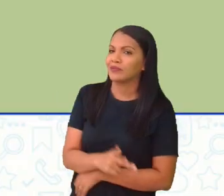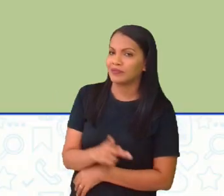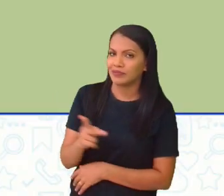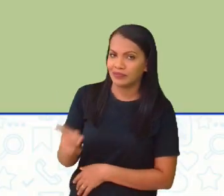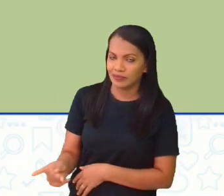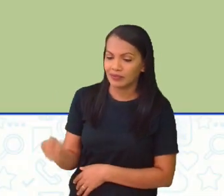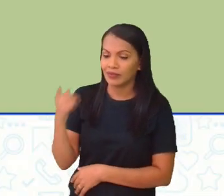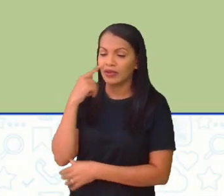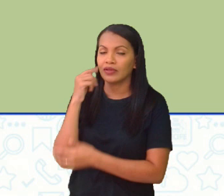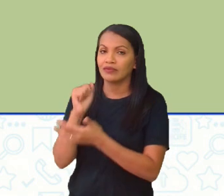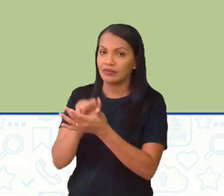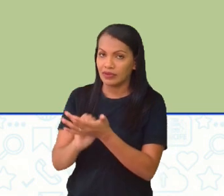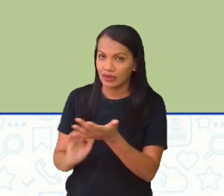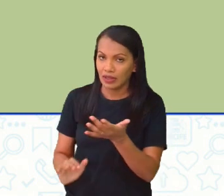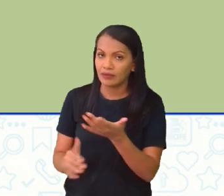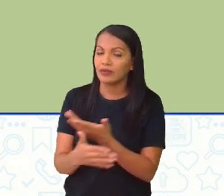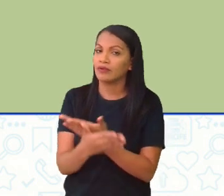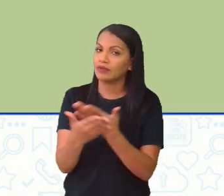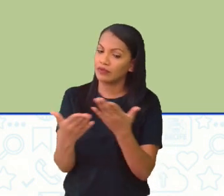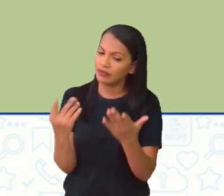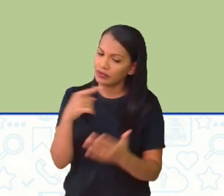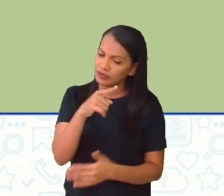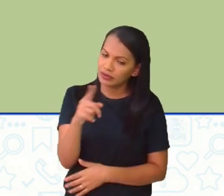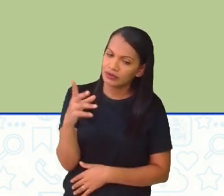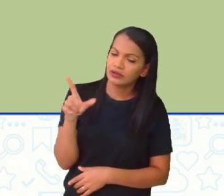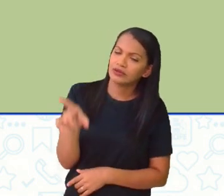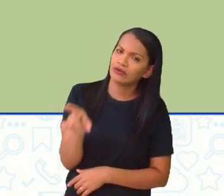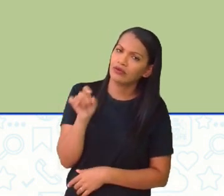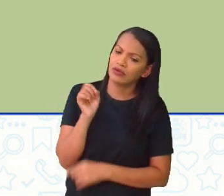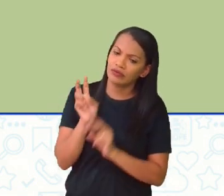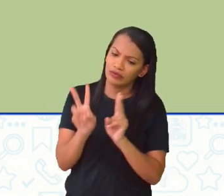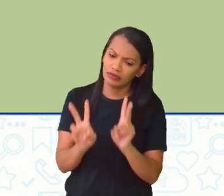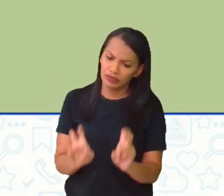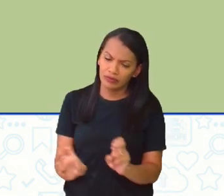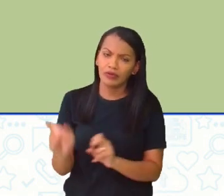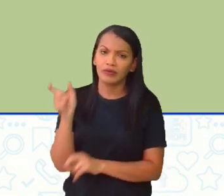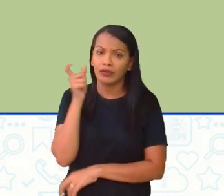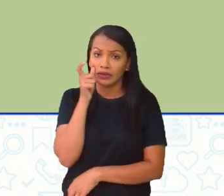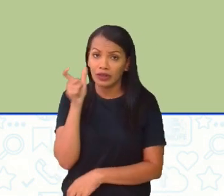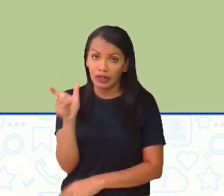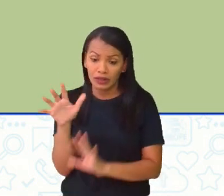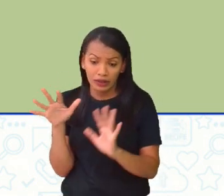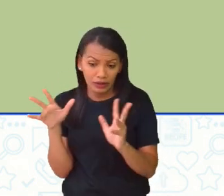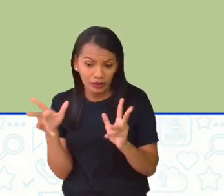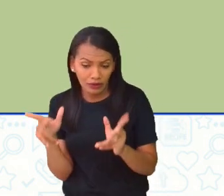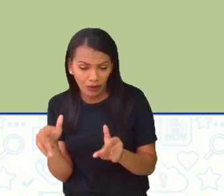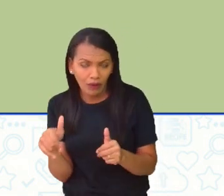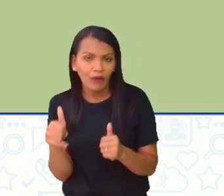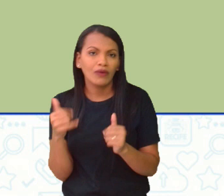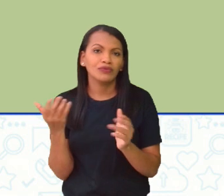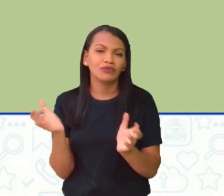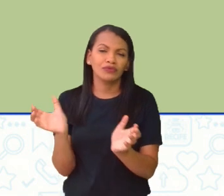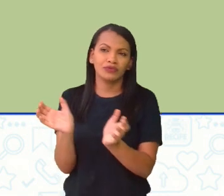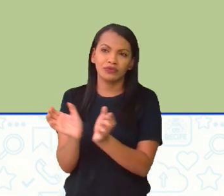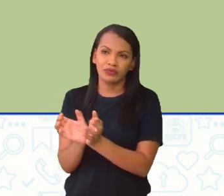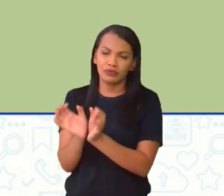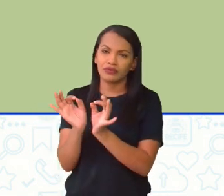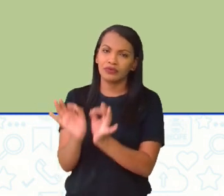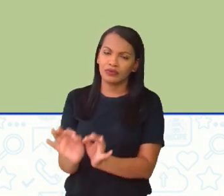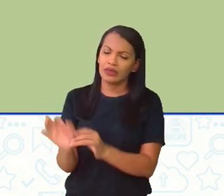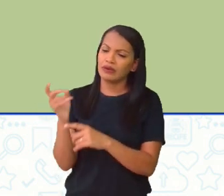é, a atividade para vocês. Vocês escolham um tema que abrange o interesse de todos e todas, não é, do grupo,